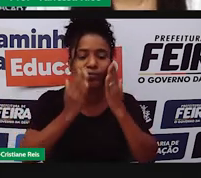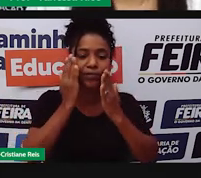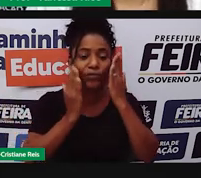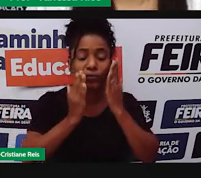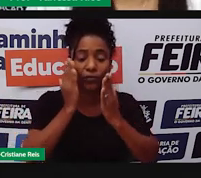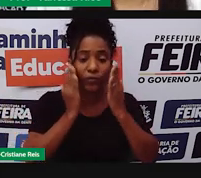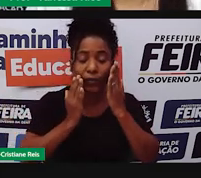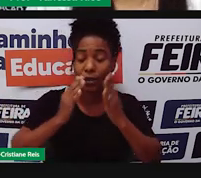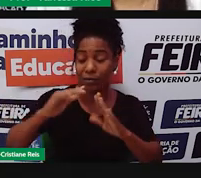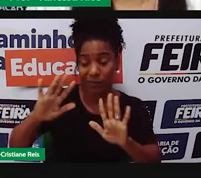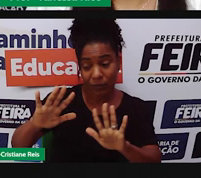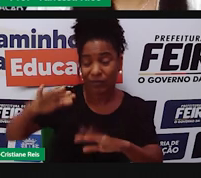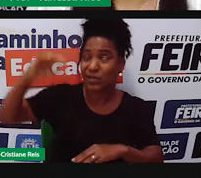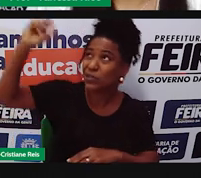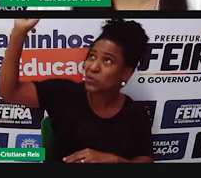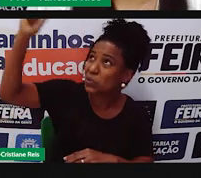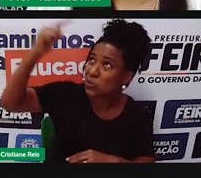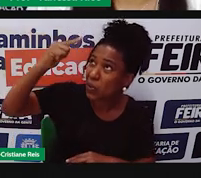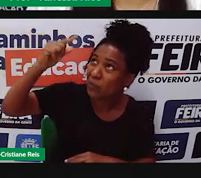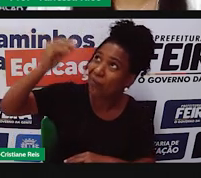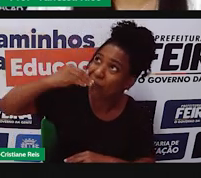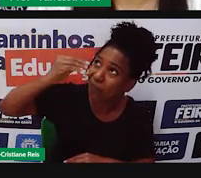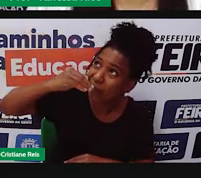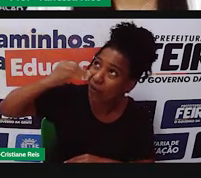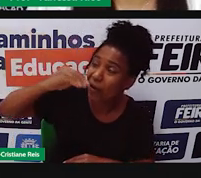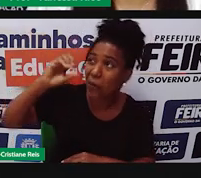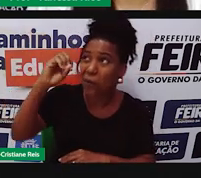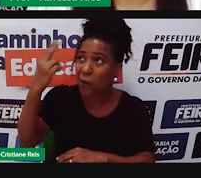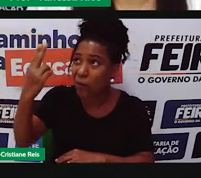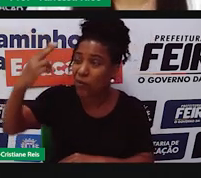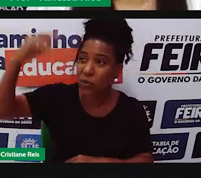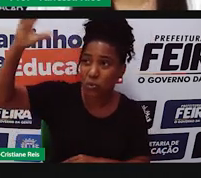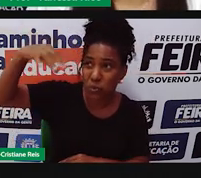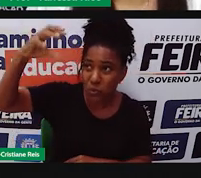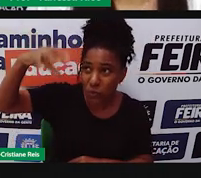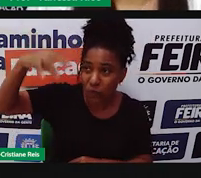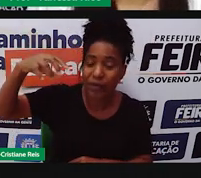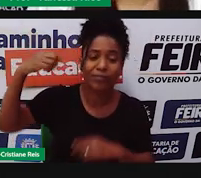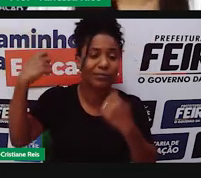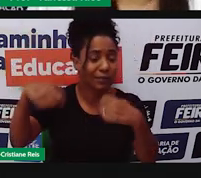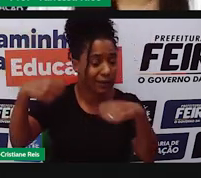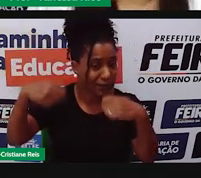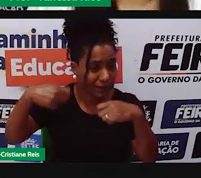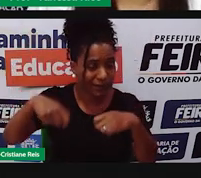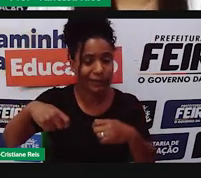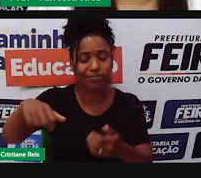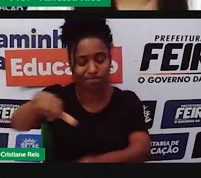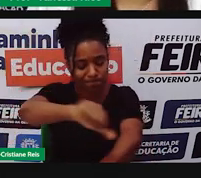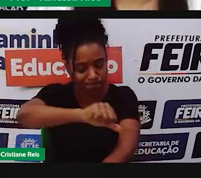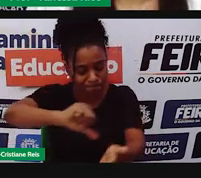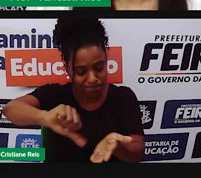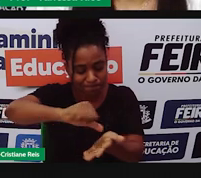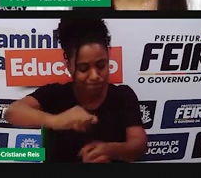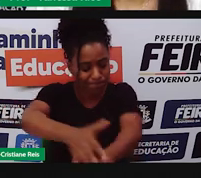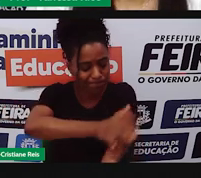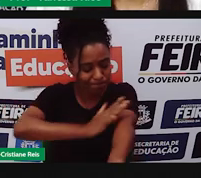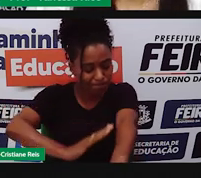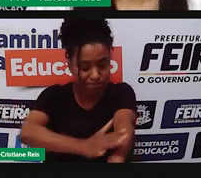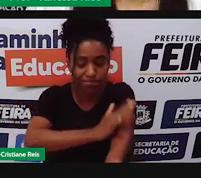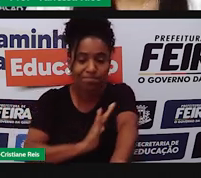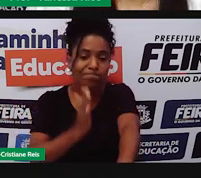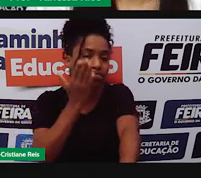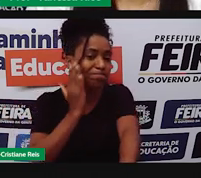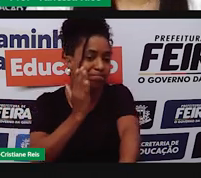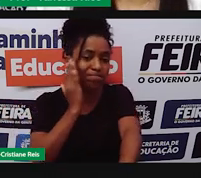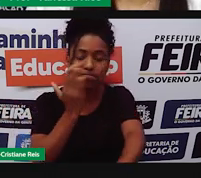ação de prevenção a todos esses problemas que a exposição incorreta ao sol pode trazer. E aí,